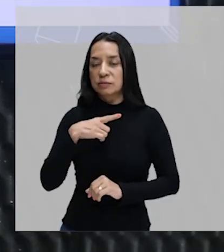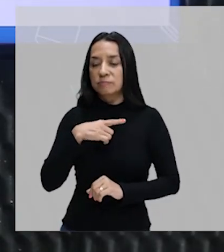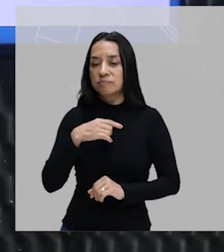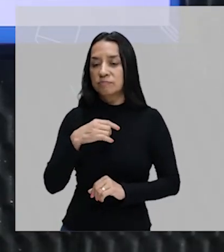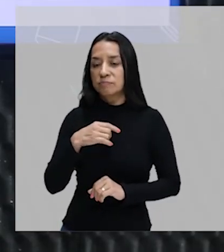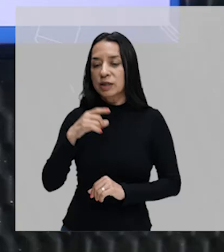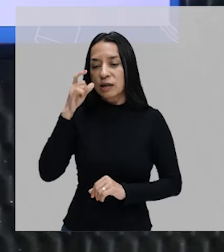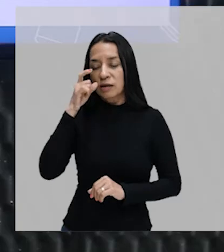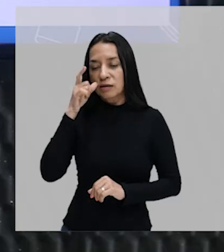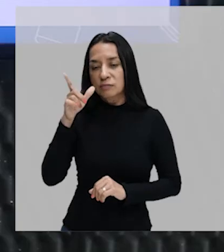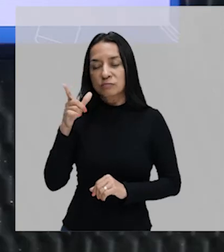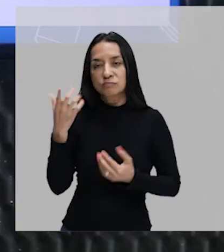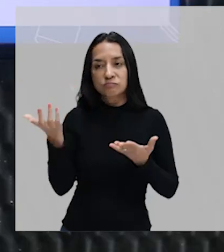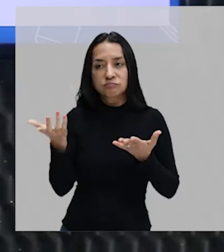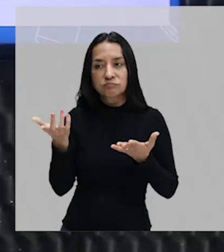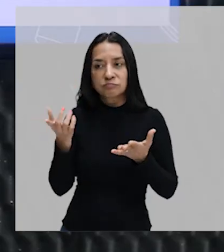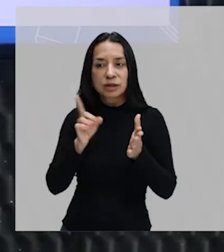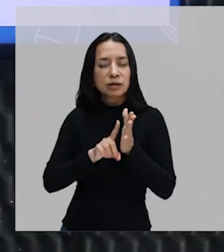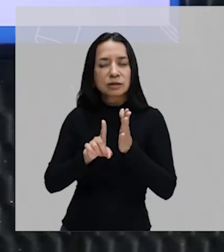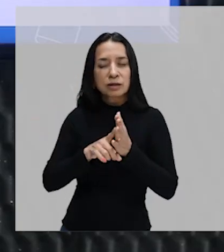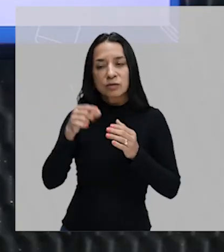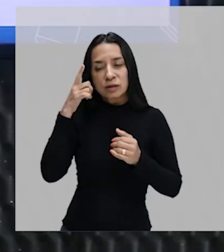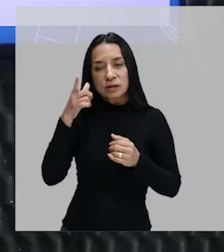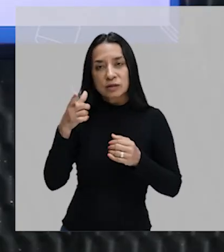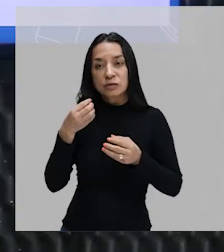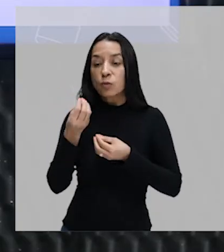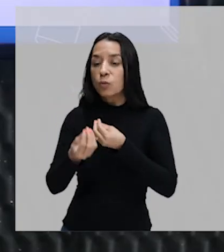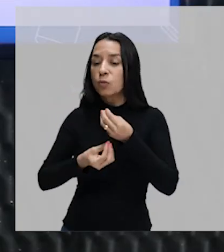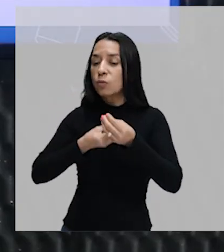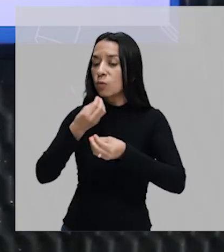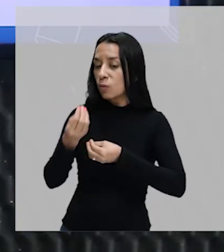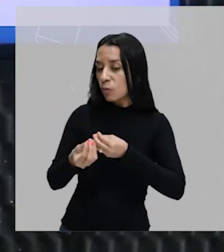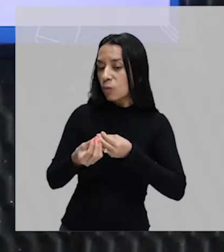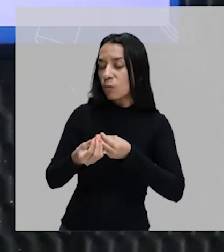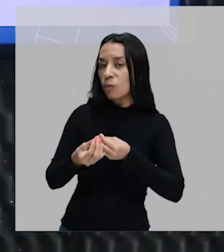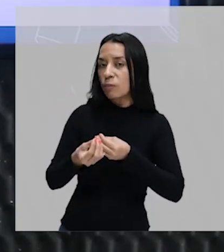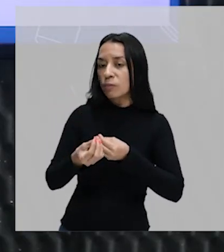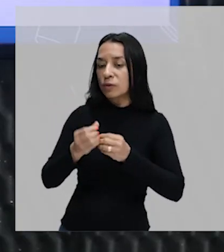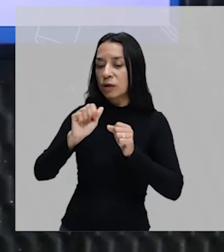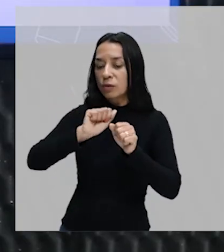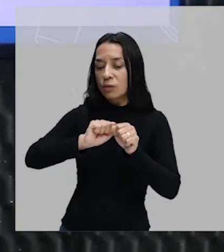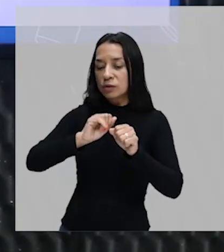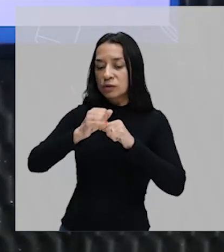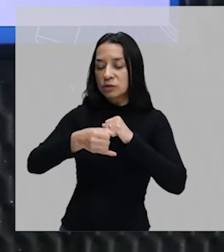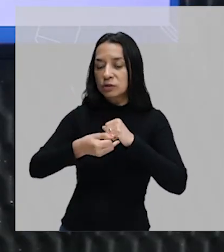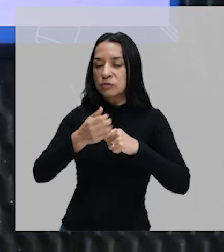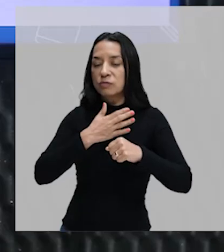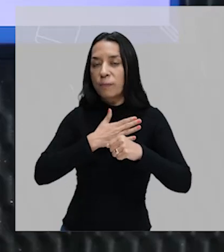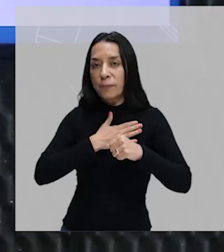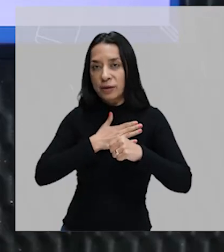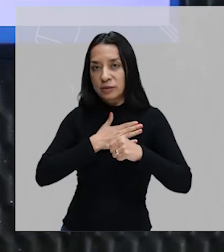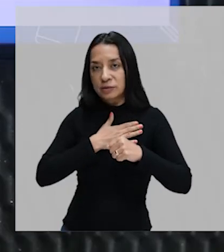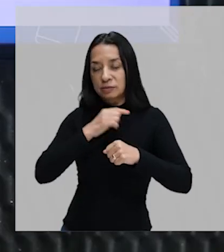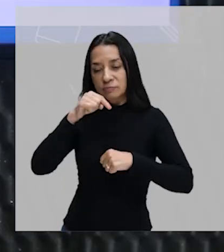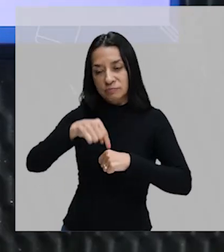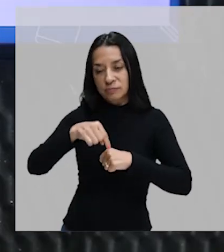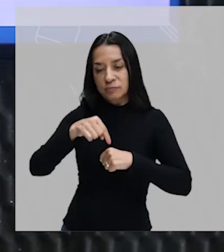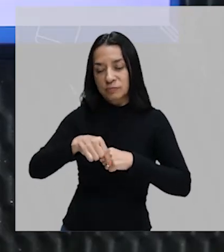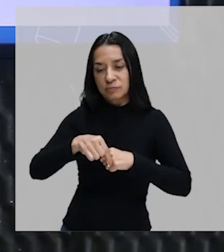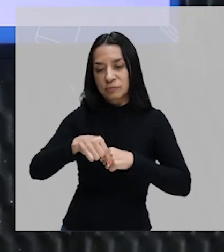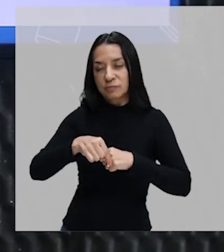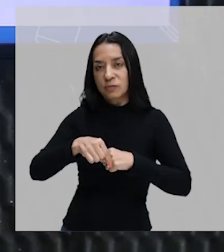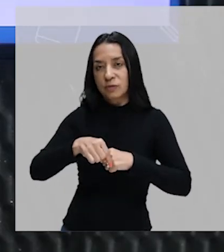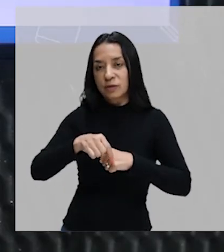né? Você é de São Luís. Como é que é o adjetivo pátrio de quem mora em São Luís? É são luizense? Não,